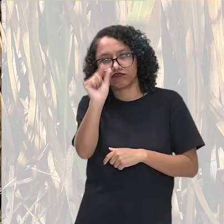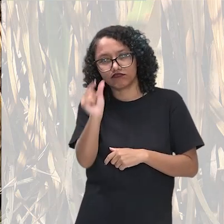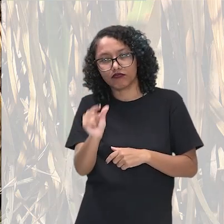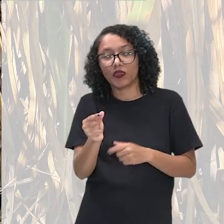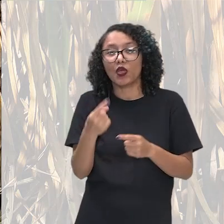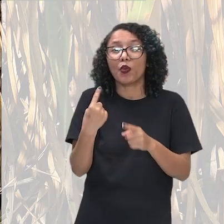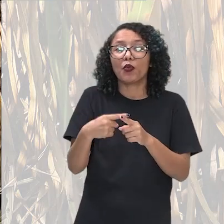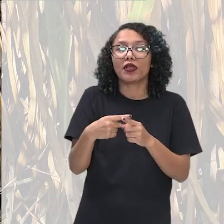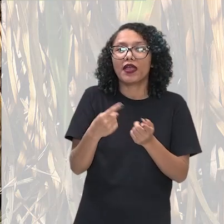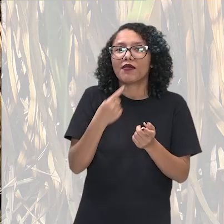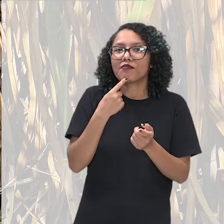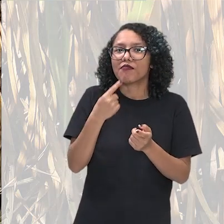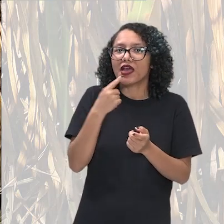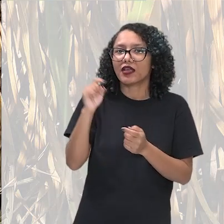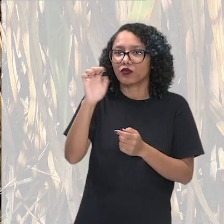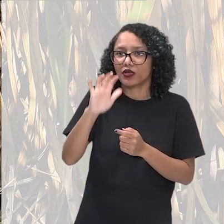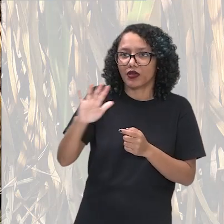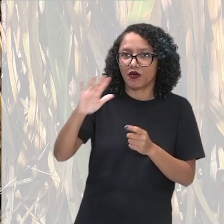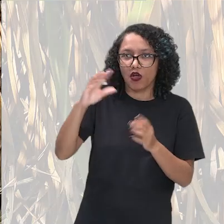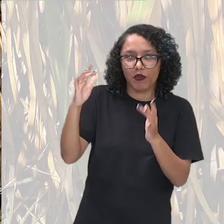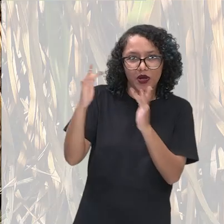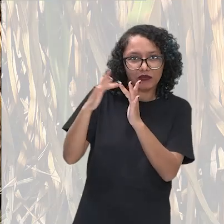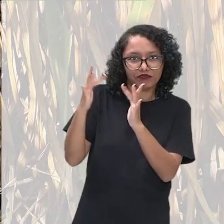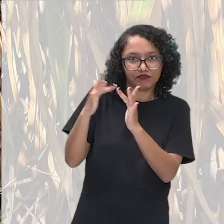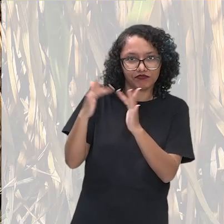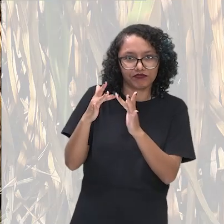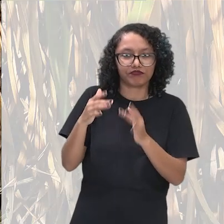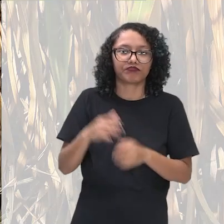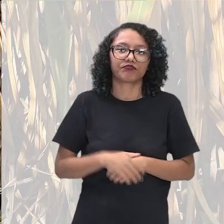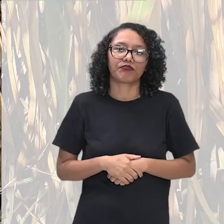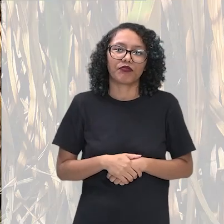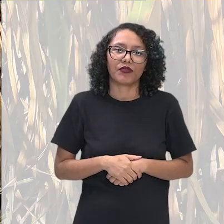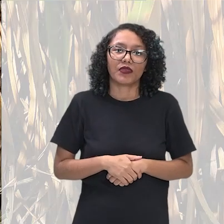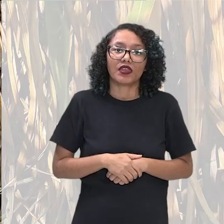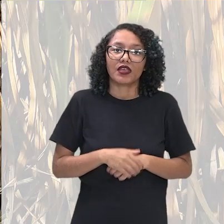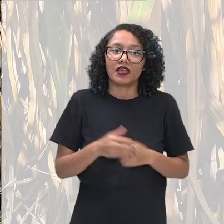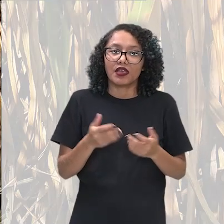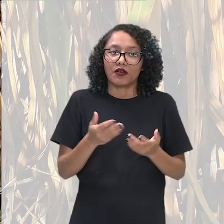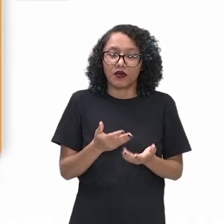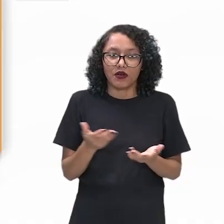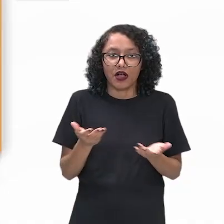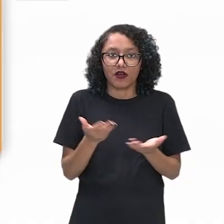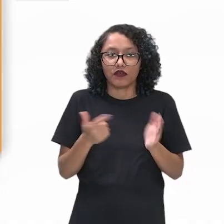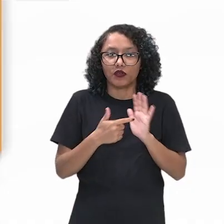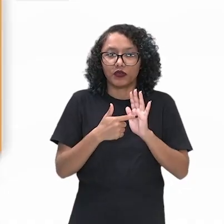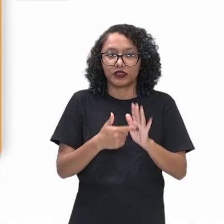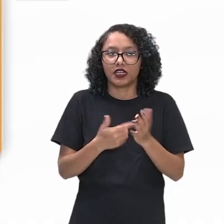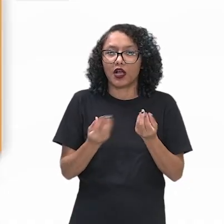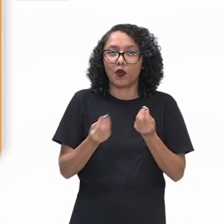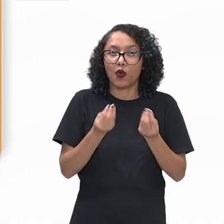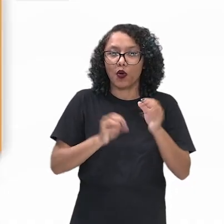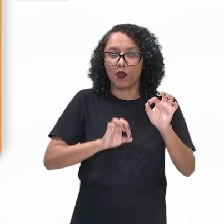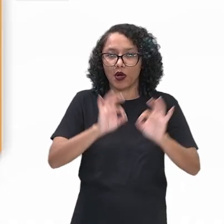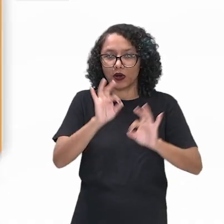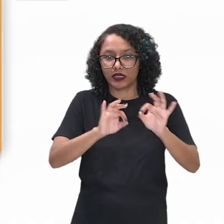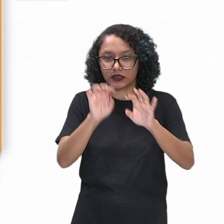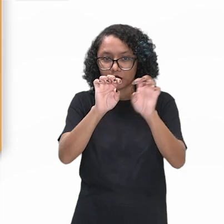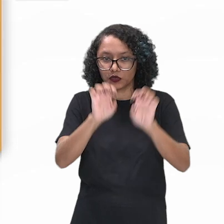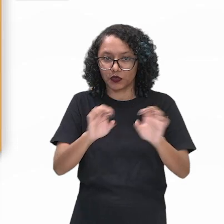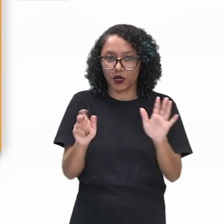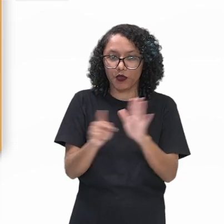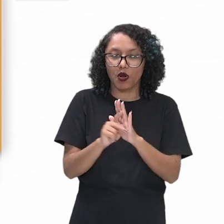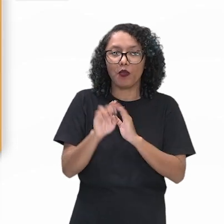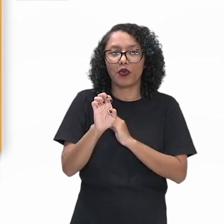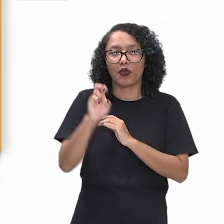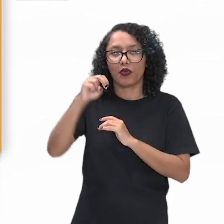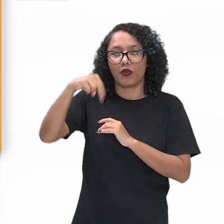proximidade com a Europa. Então, eu trouxe aqui para vocês a estrutura de um engenho de açúcar. Olhem só, aqui eu tenho